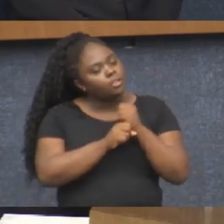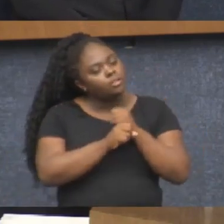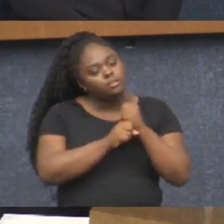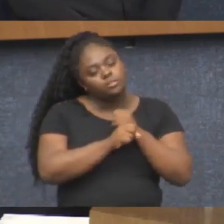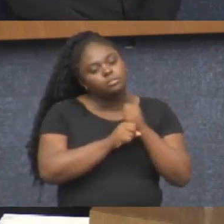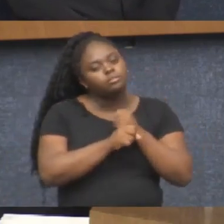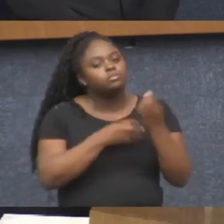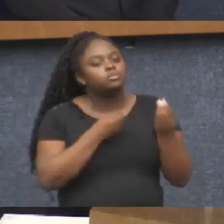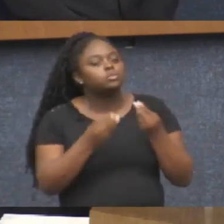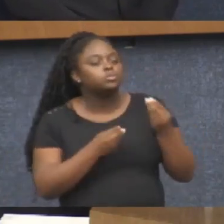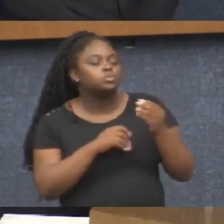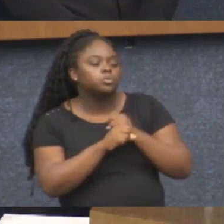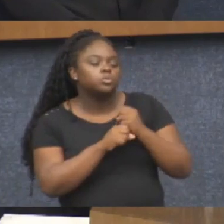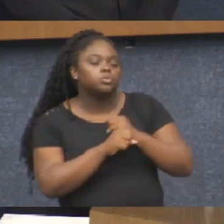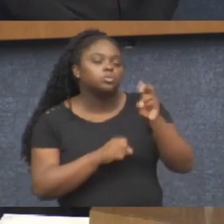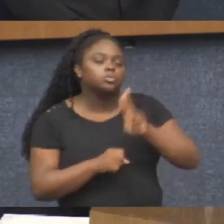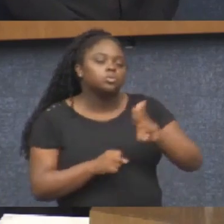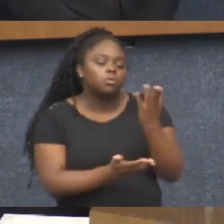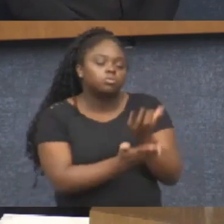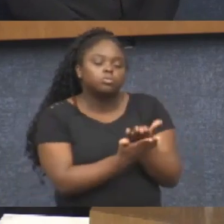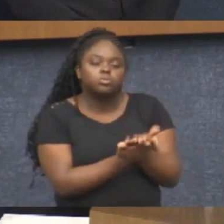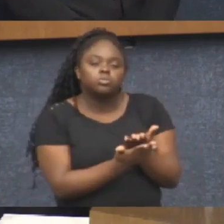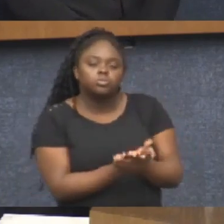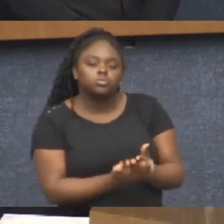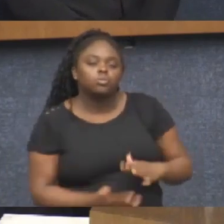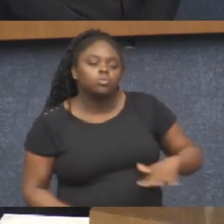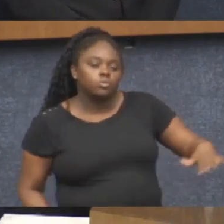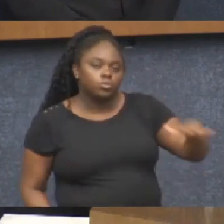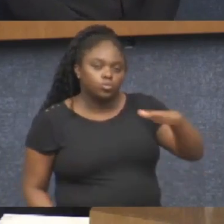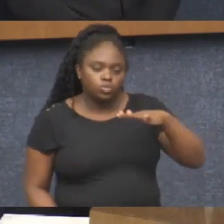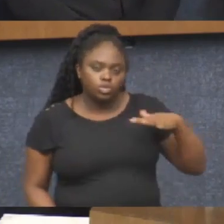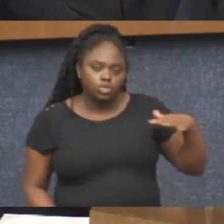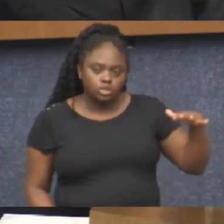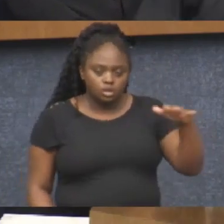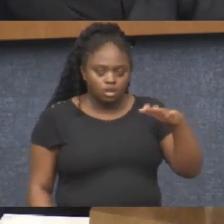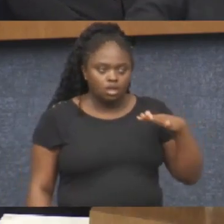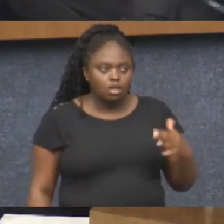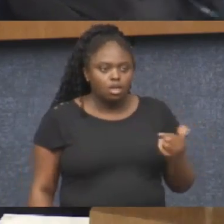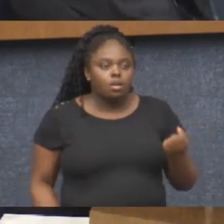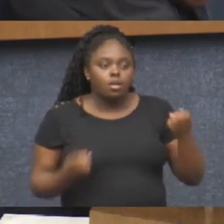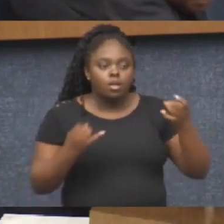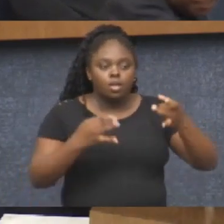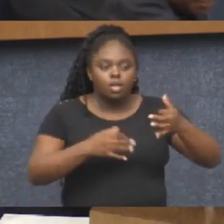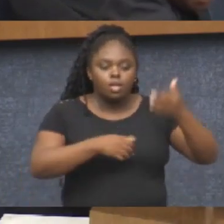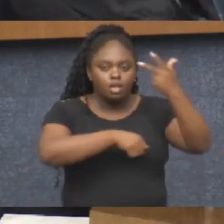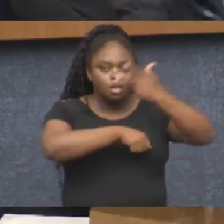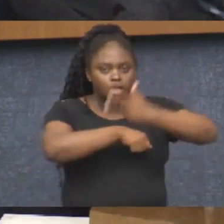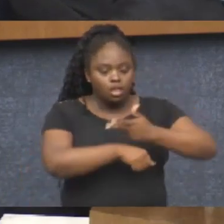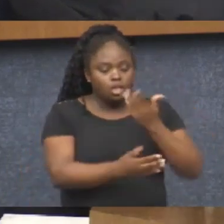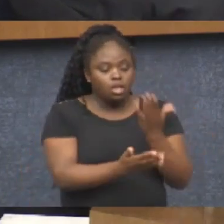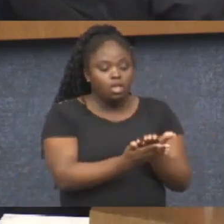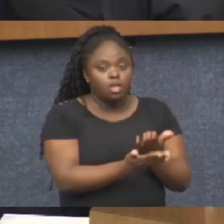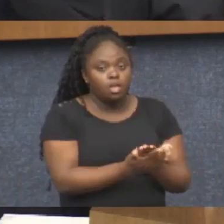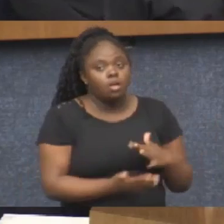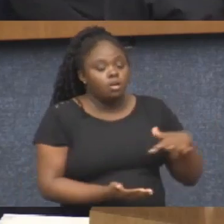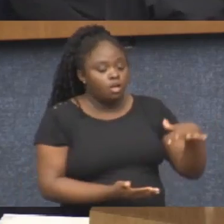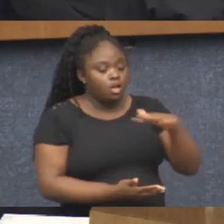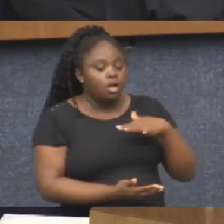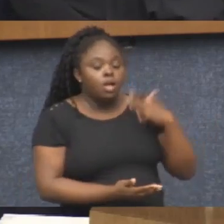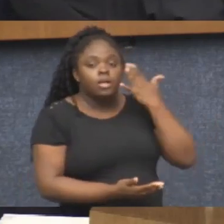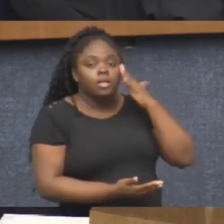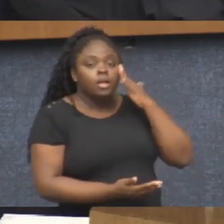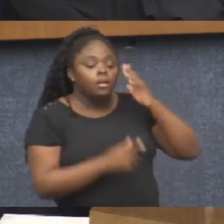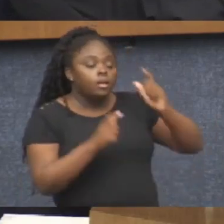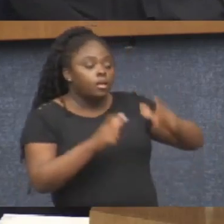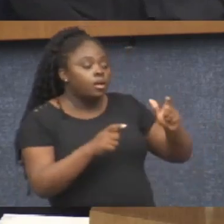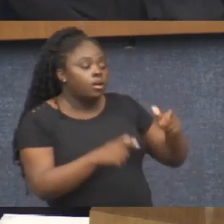um ano utilizado para estudar o nosso território, né? Isso que a Leda disse no vídeo. Estudar o nosso território, entender onde que